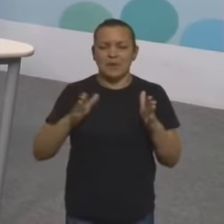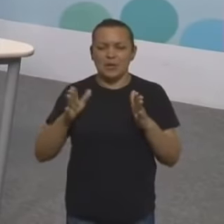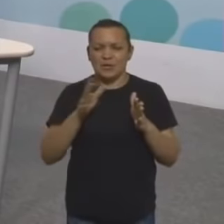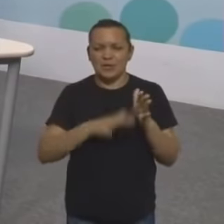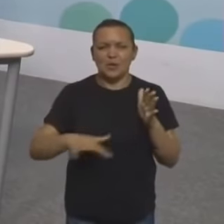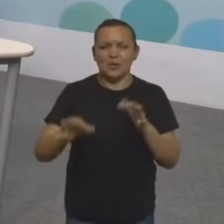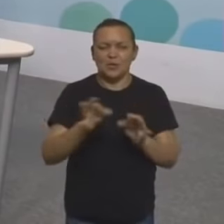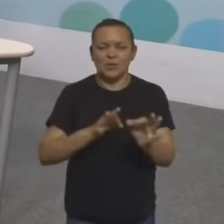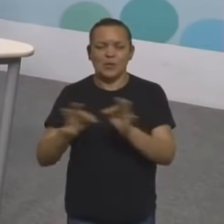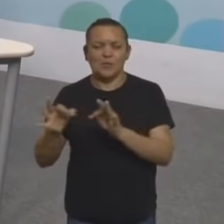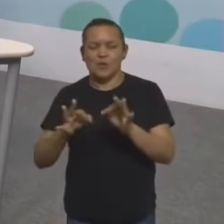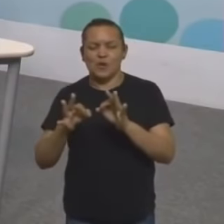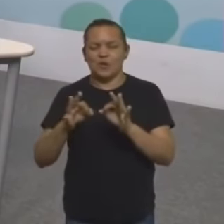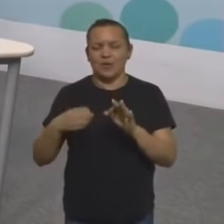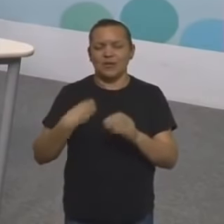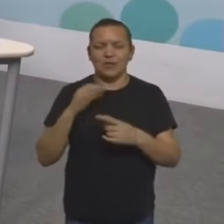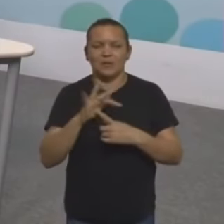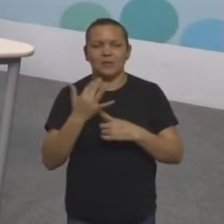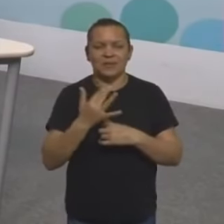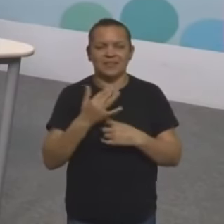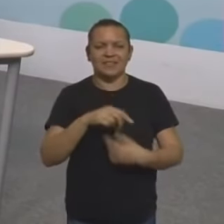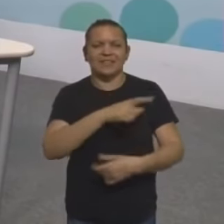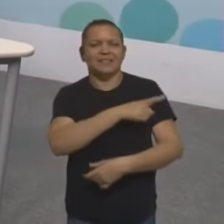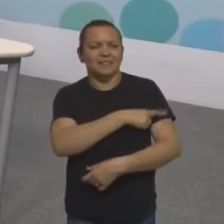escolas de anos iniciais.